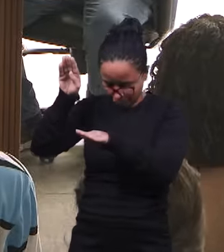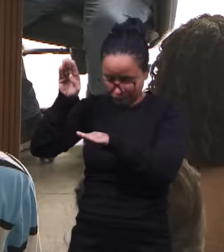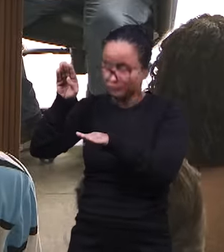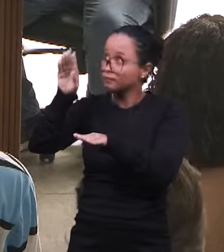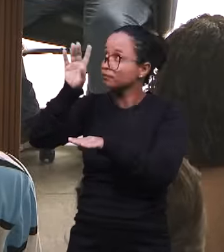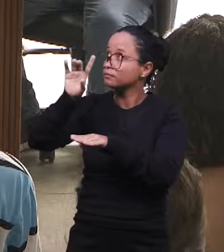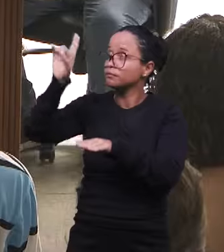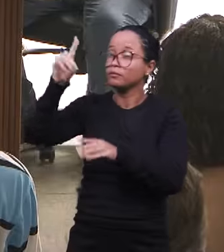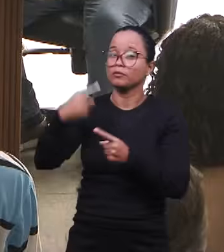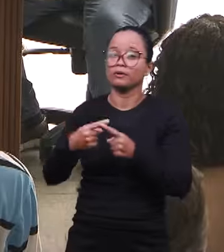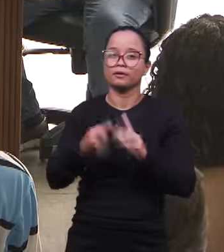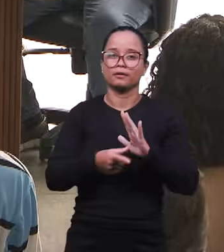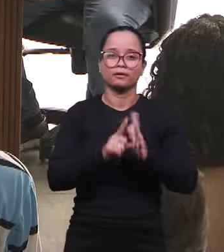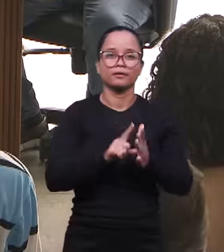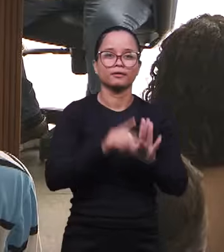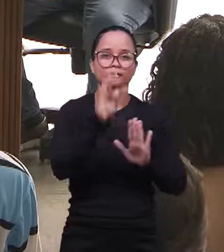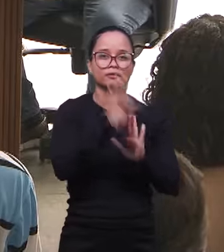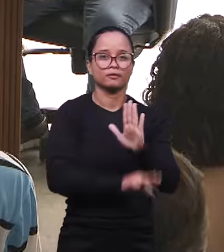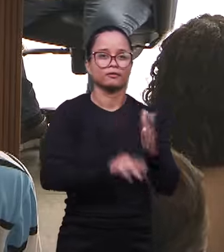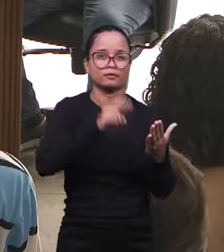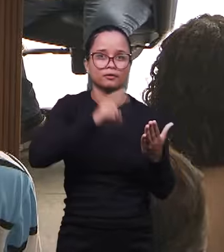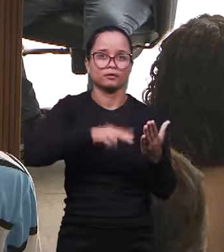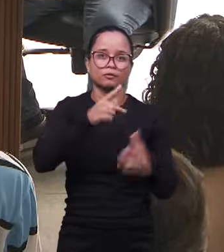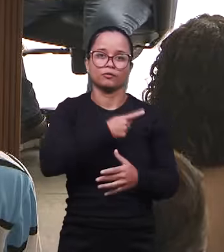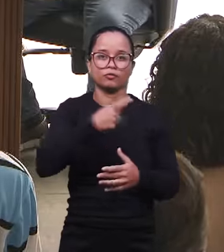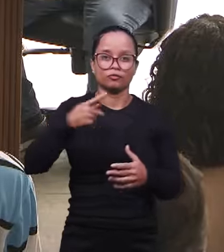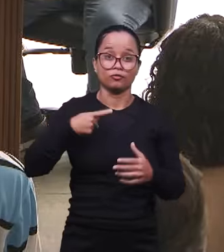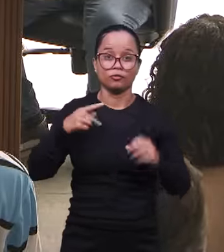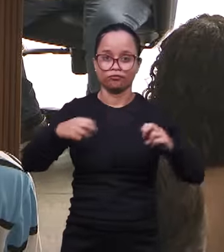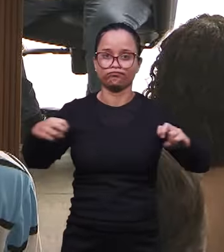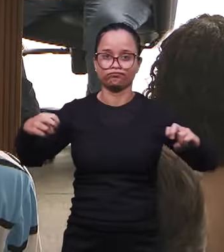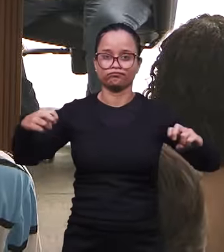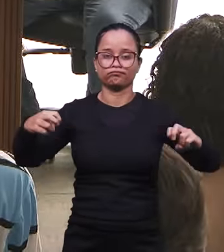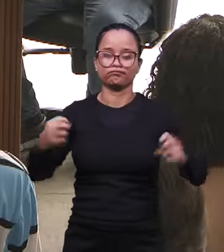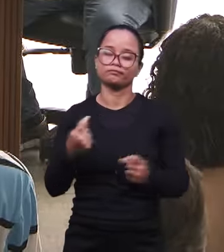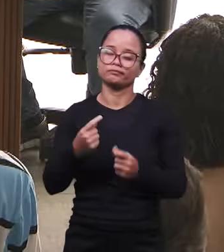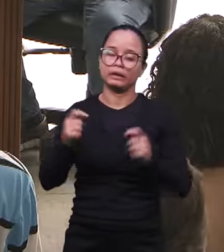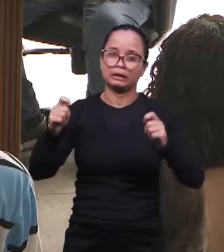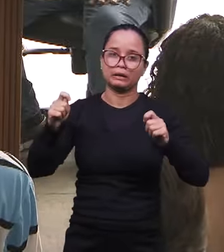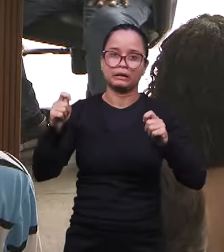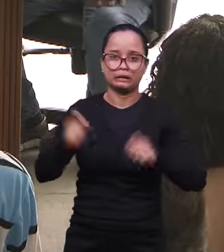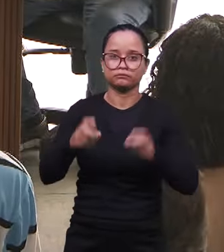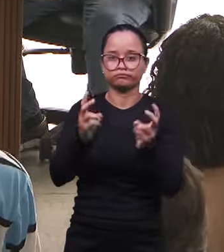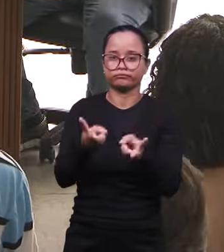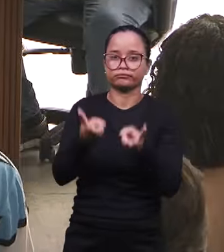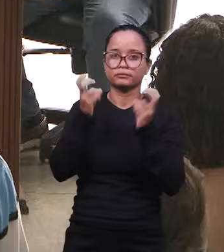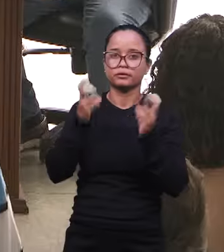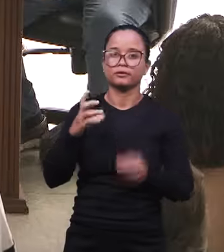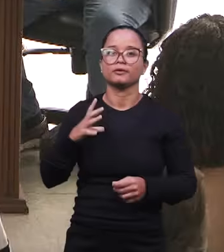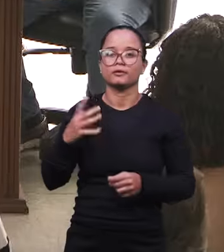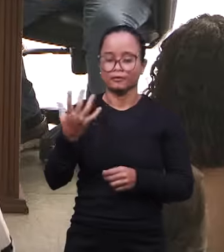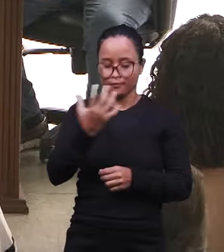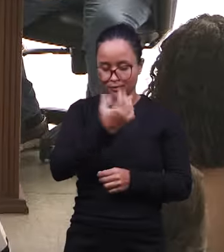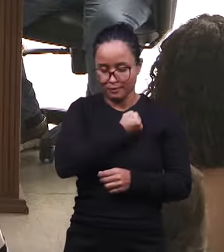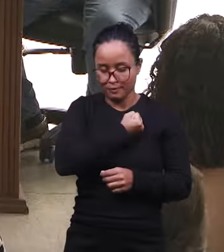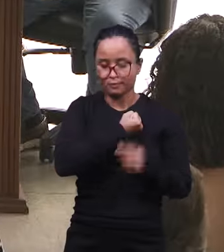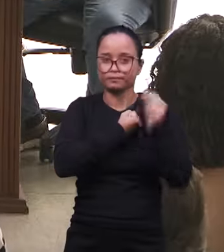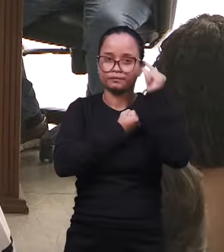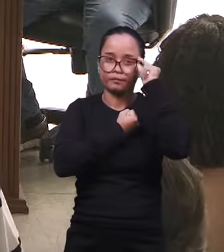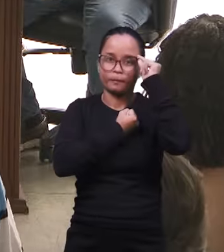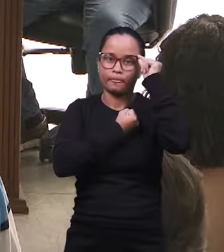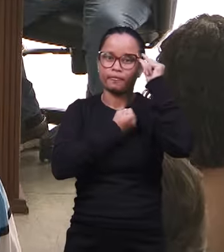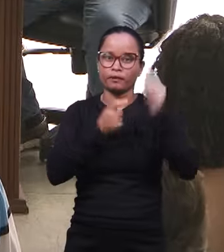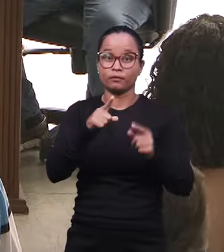nos textos que foram lidos anteriormente pelos pastores aqui ao lado, podemos ver que a salvação é algo